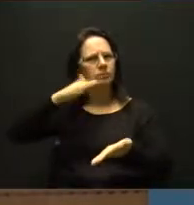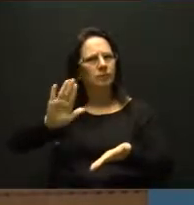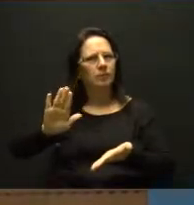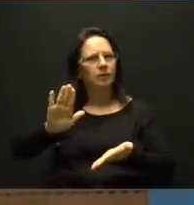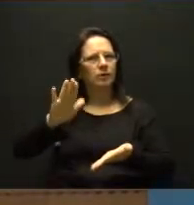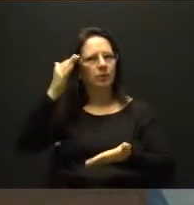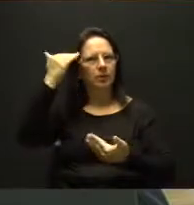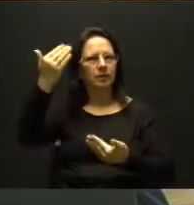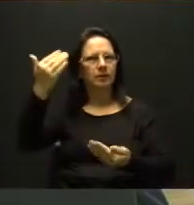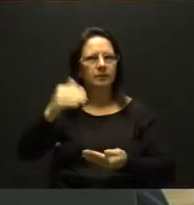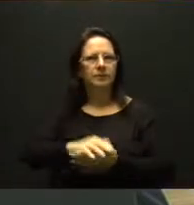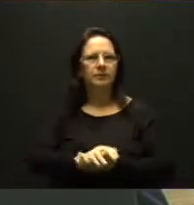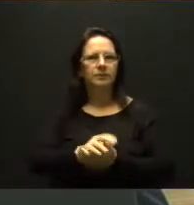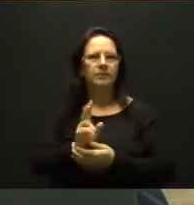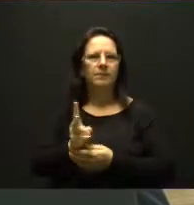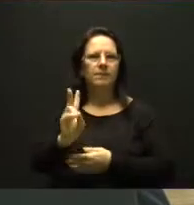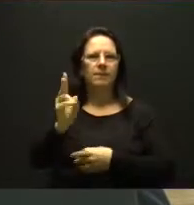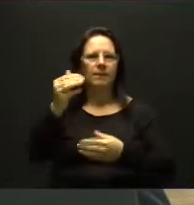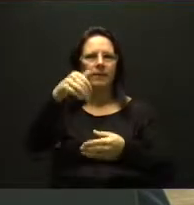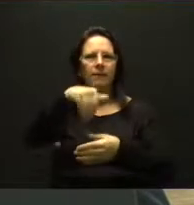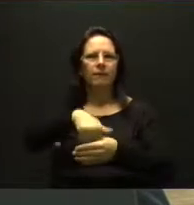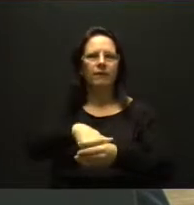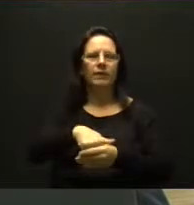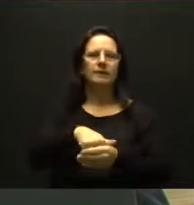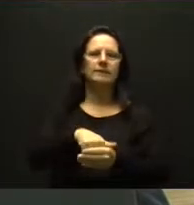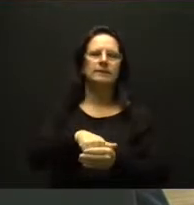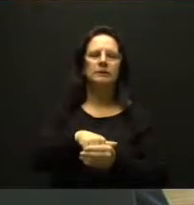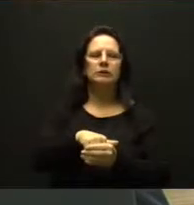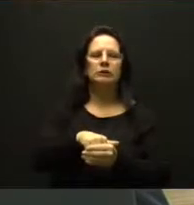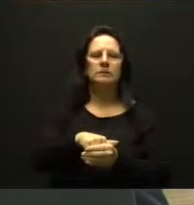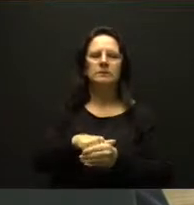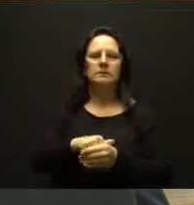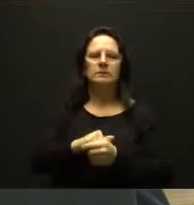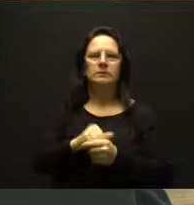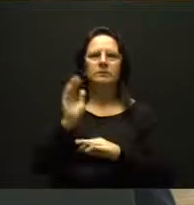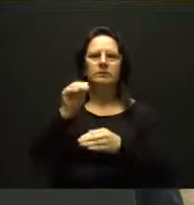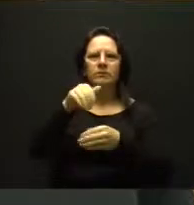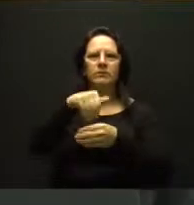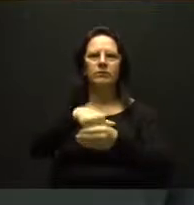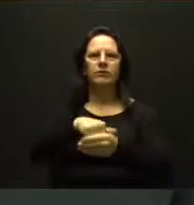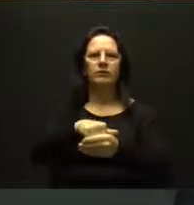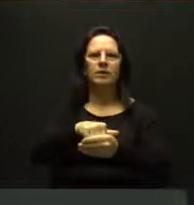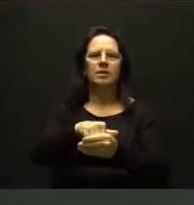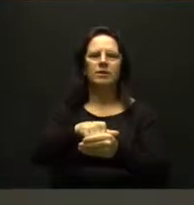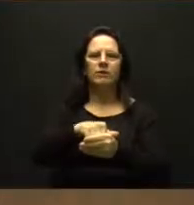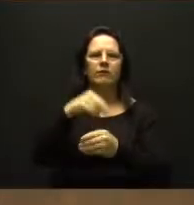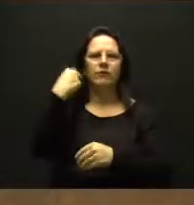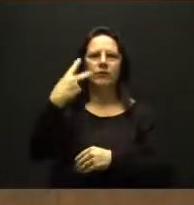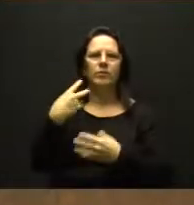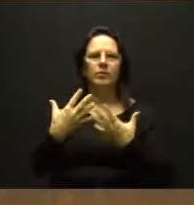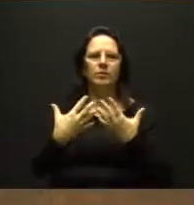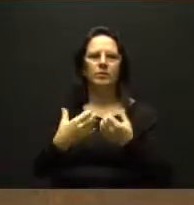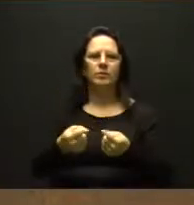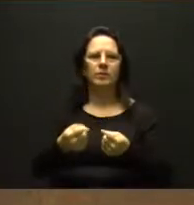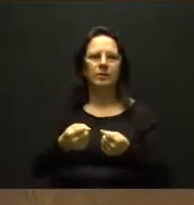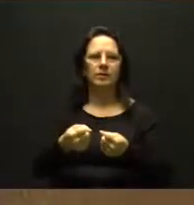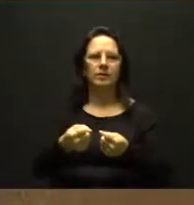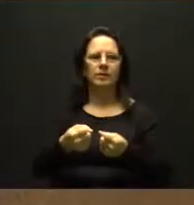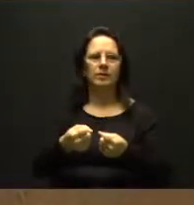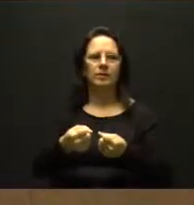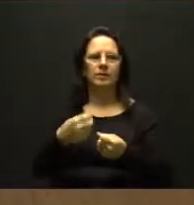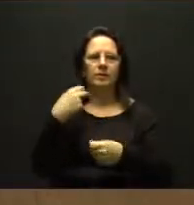obrigado continua em votação em votação o vereador foi pela